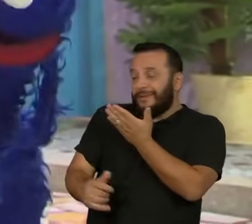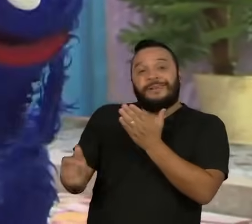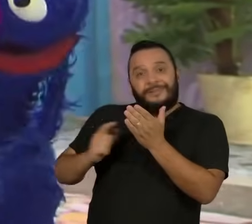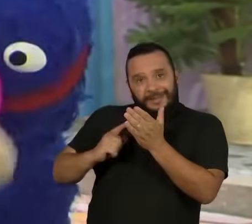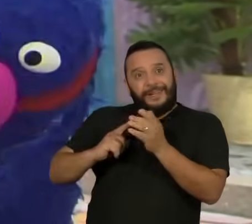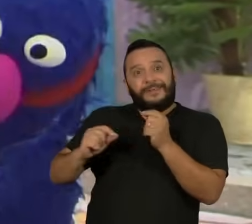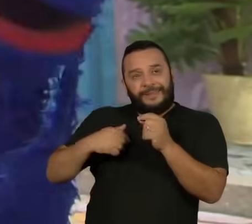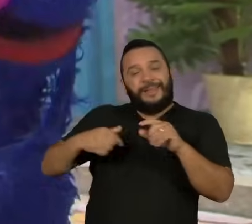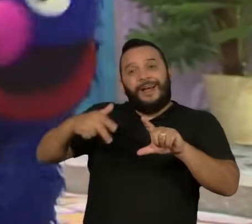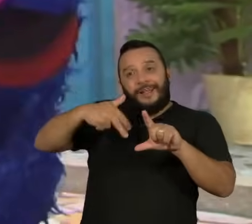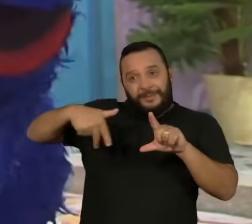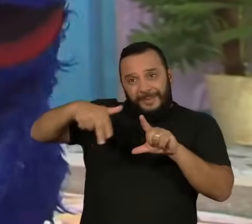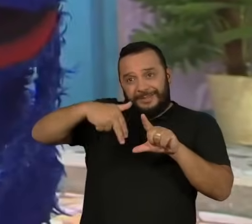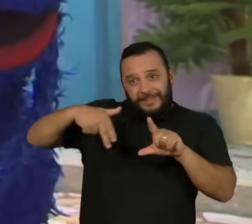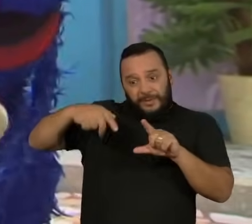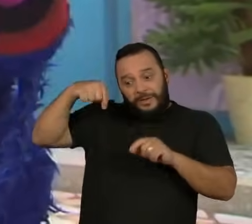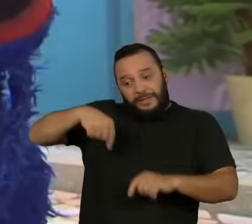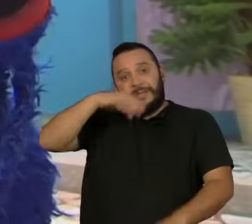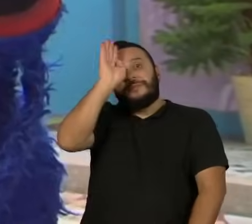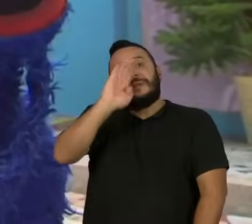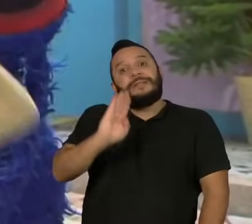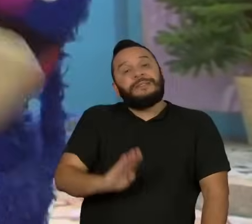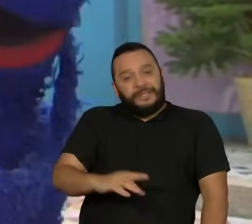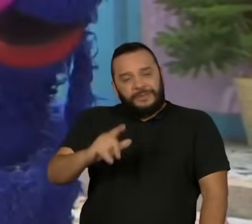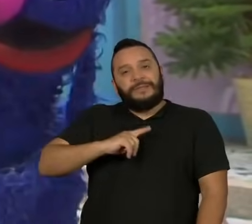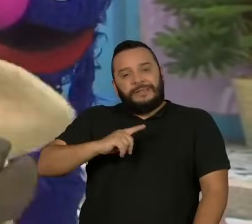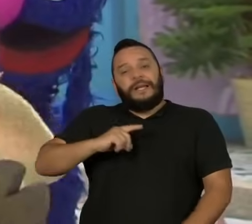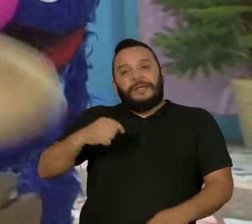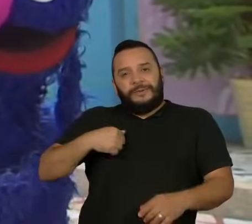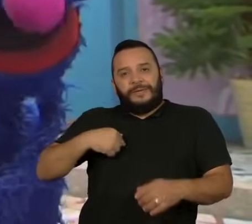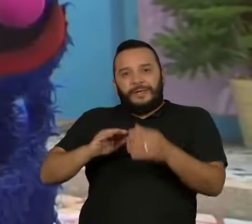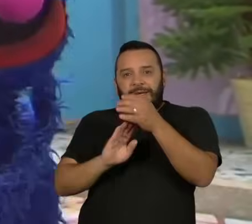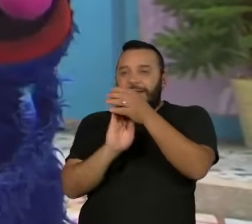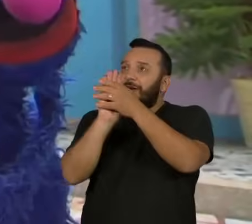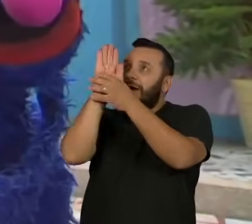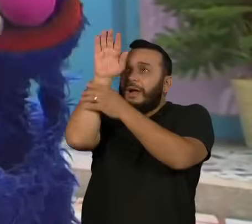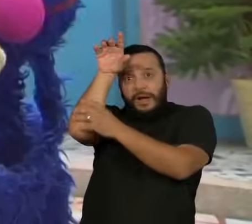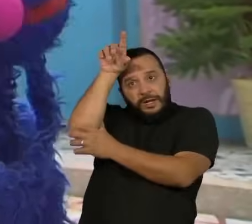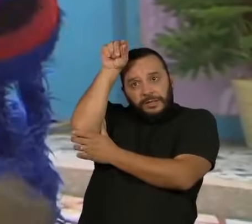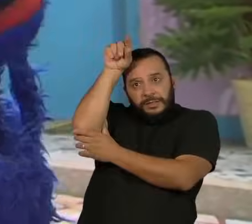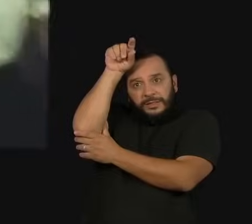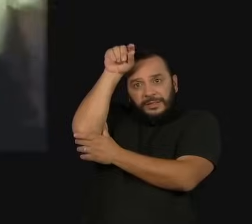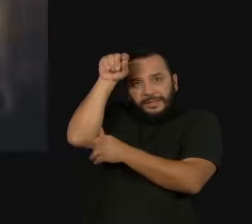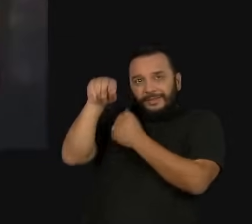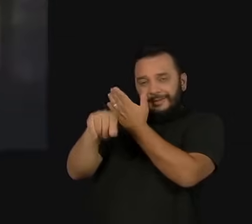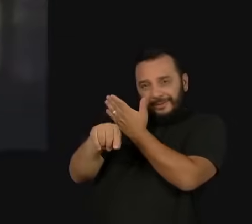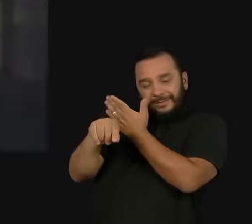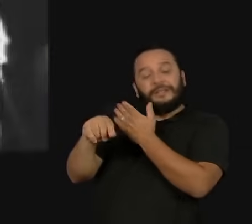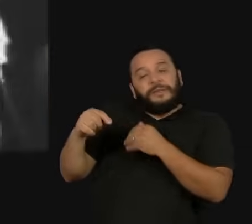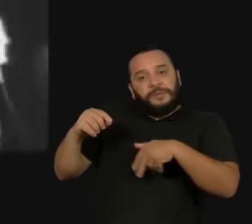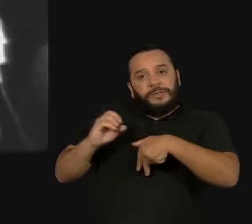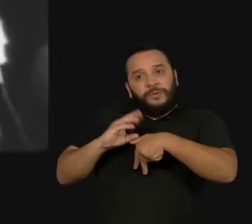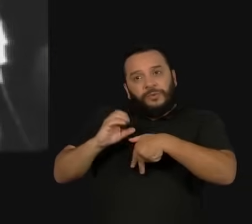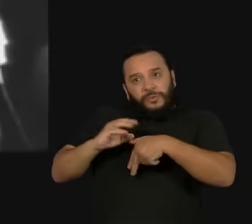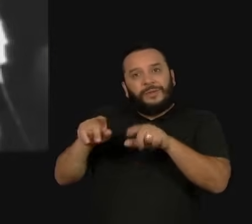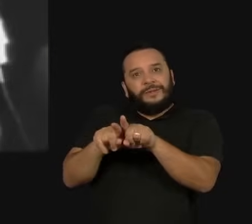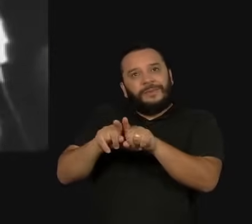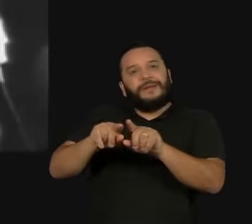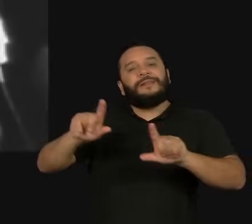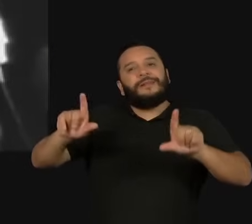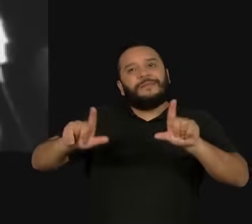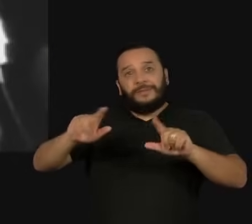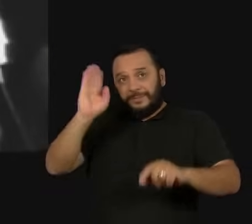animação. No Brasil, dirigiu Vila Sésamo, programa exibido na TV Cultura e TV Brasil. Também se dedica aos